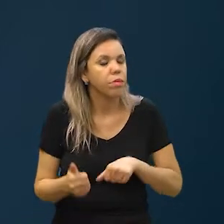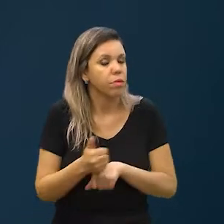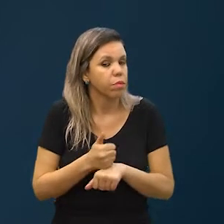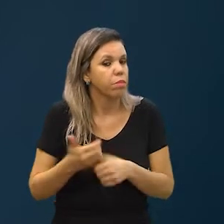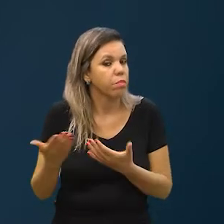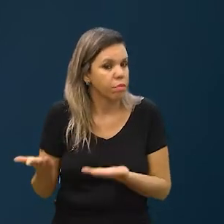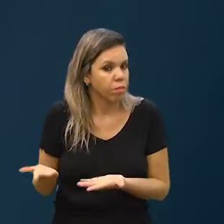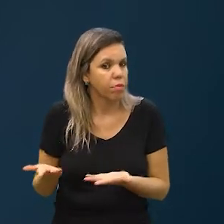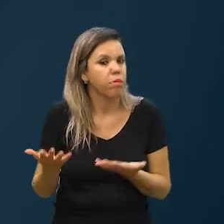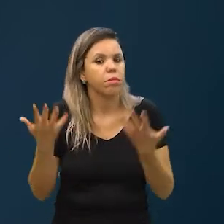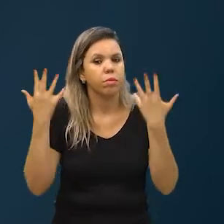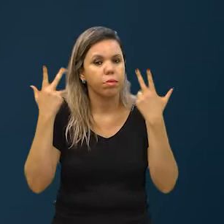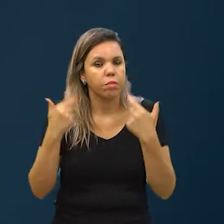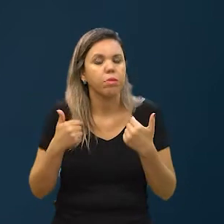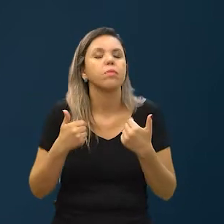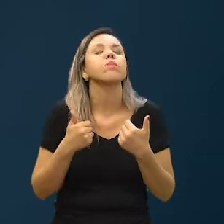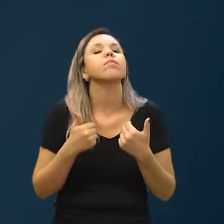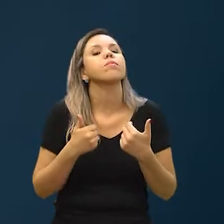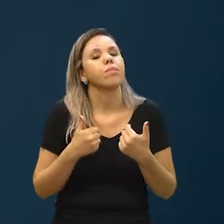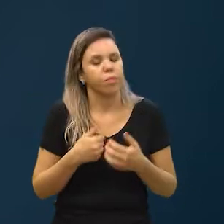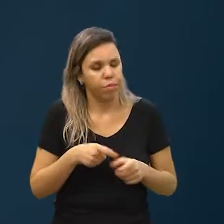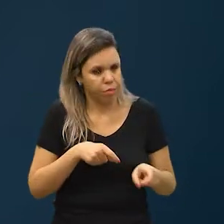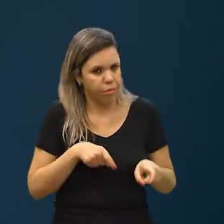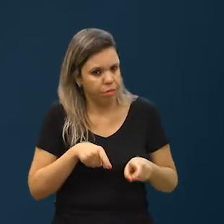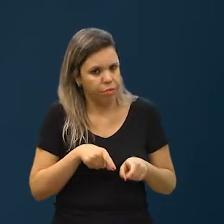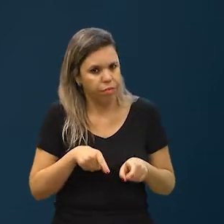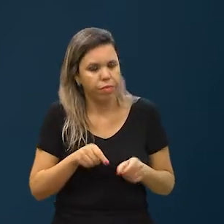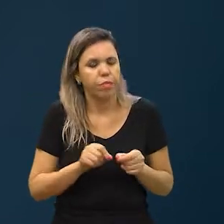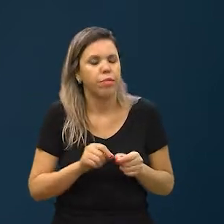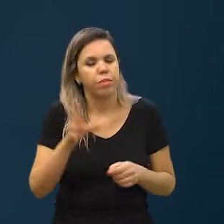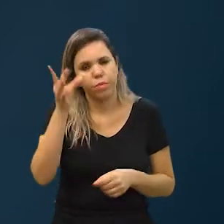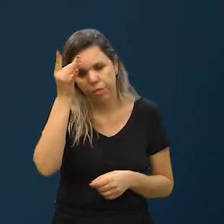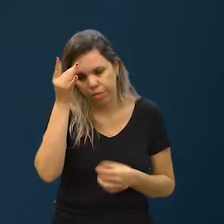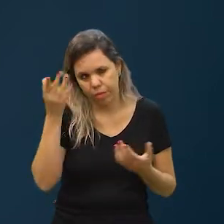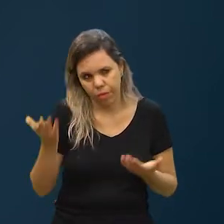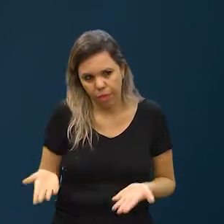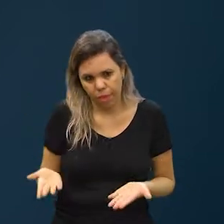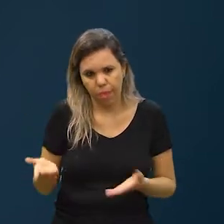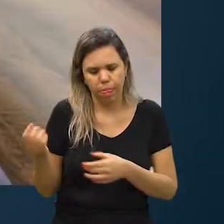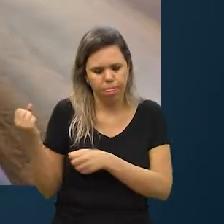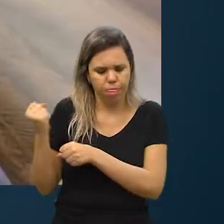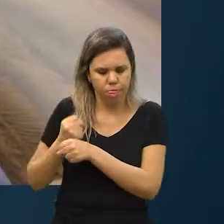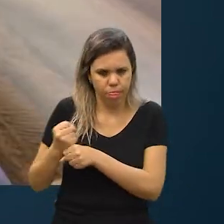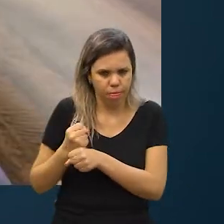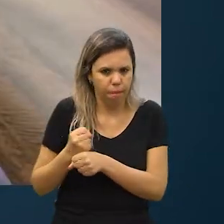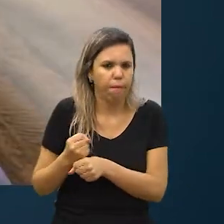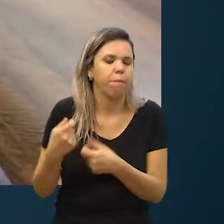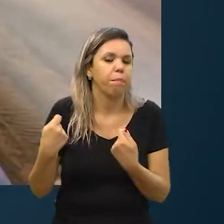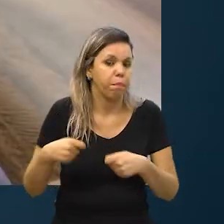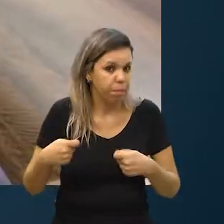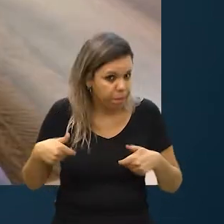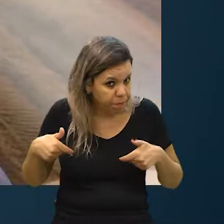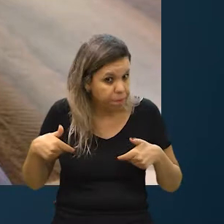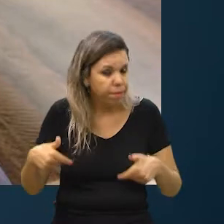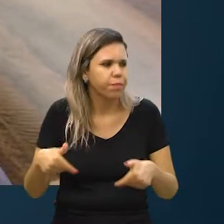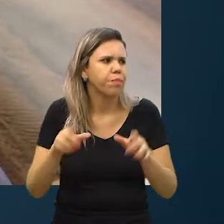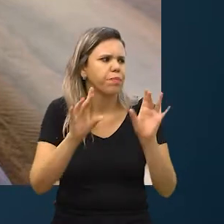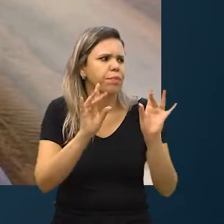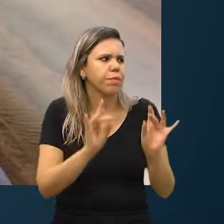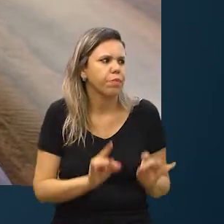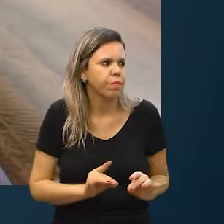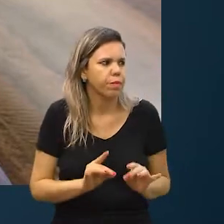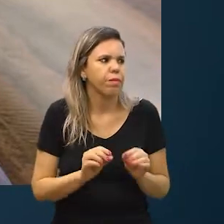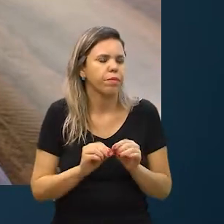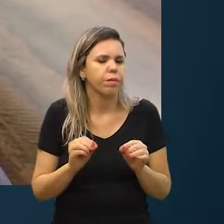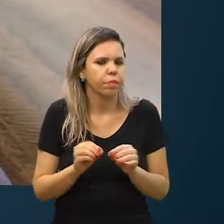mercado, é âmbito social. Então, o que eu aprendi nesses últimos anos é que a gente precisa ter muita delicadeza